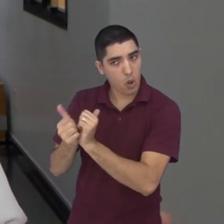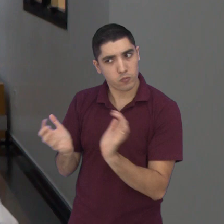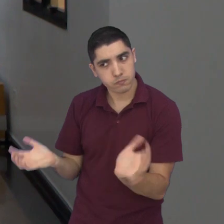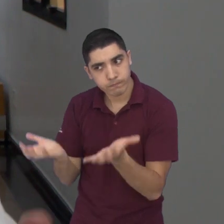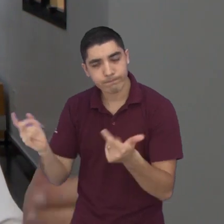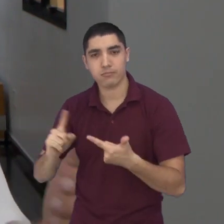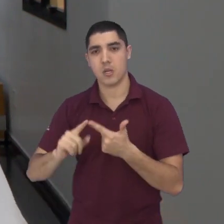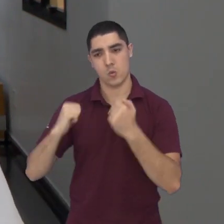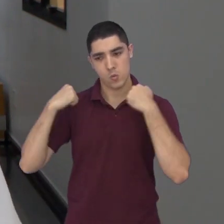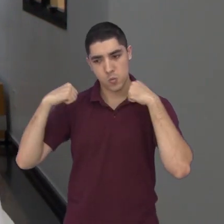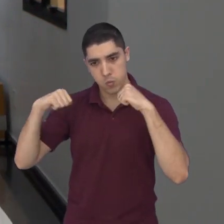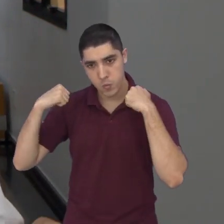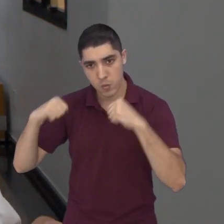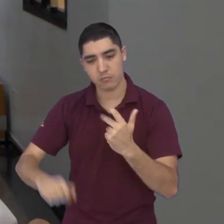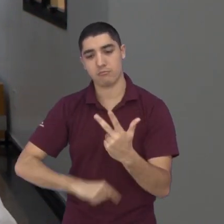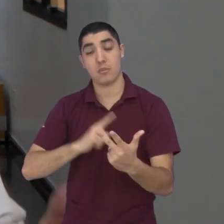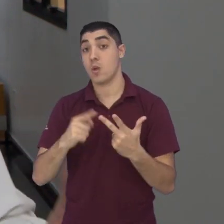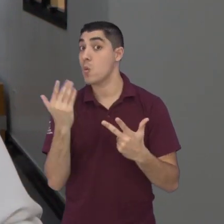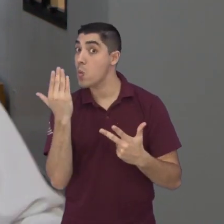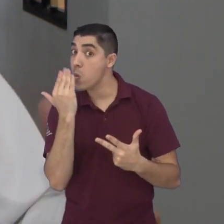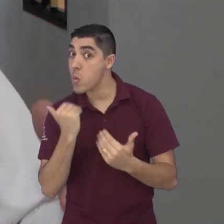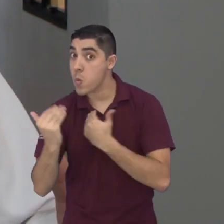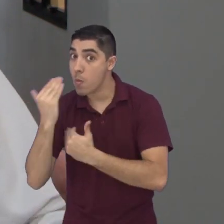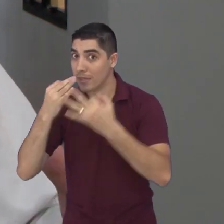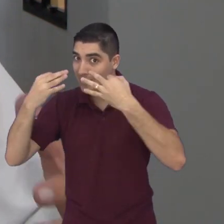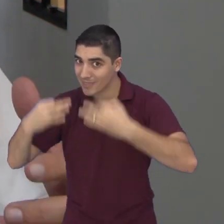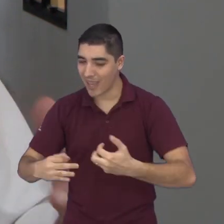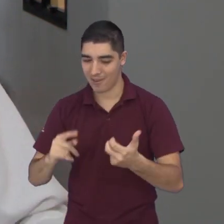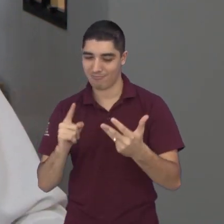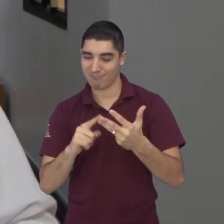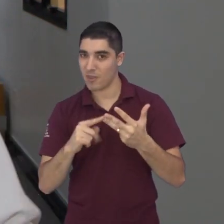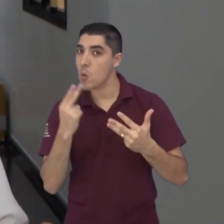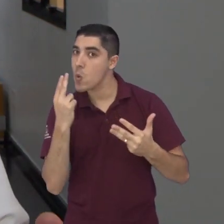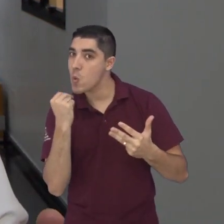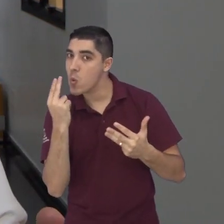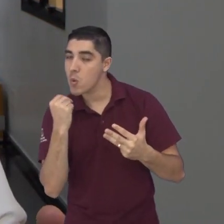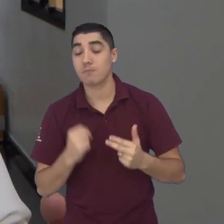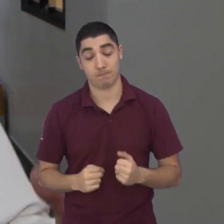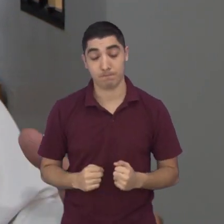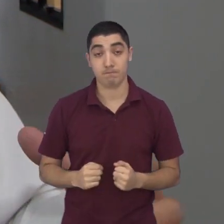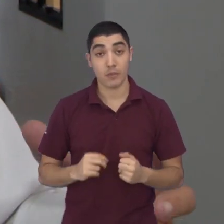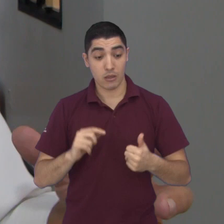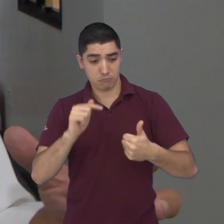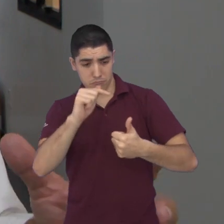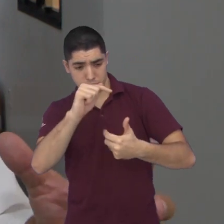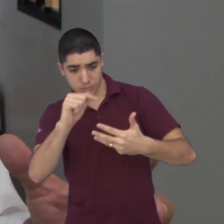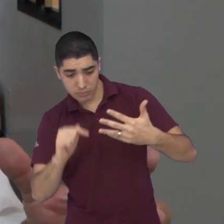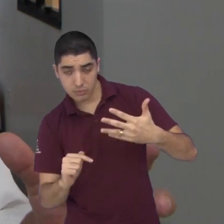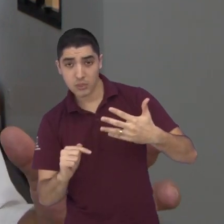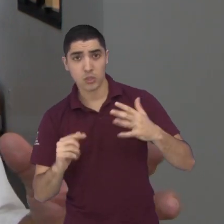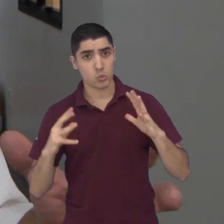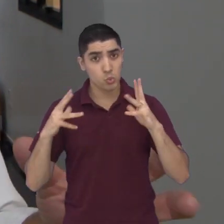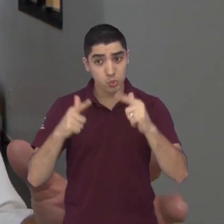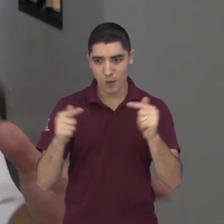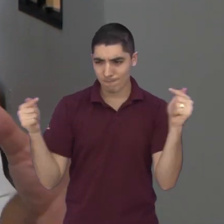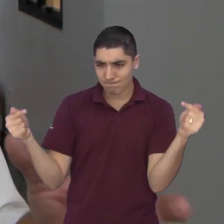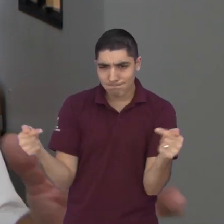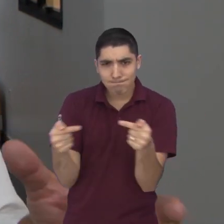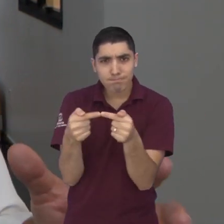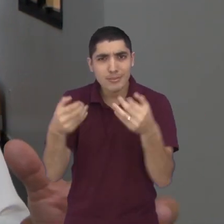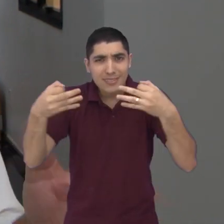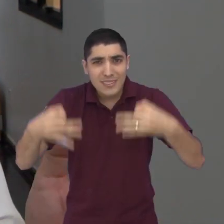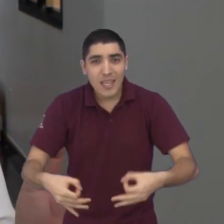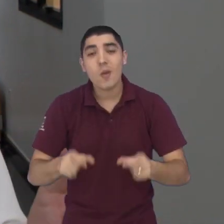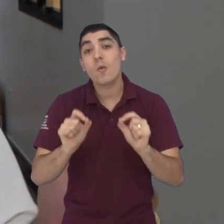do esporte da atividade física conjunto com alimentação né a nutrição e combinando essas duas